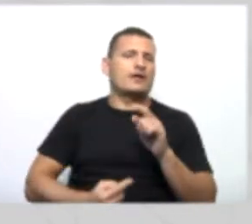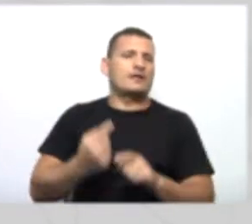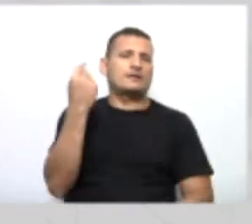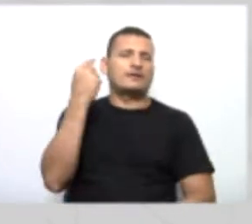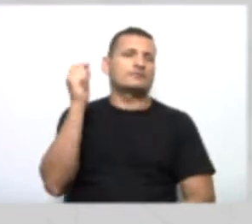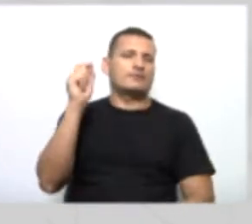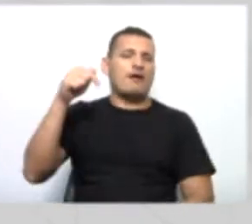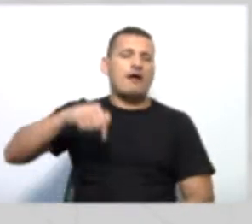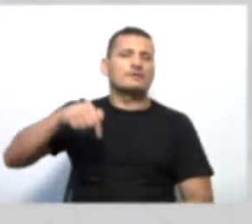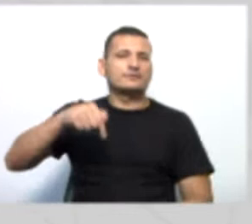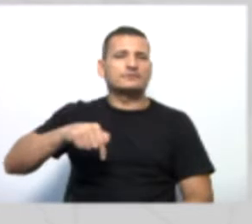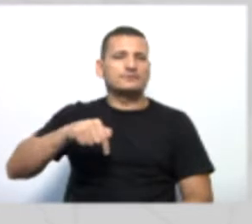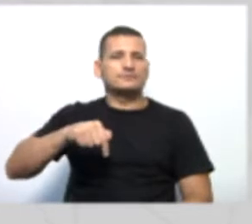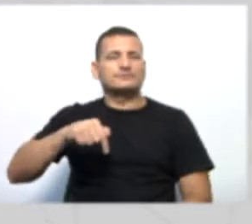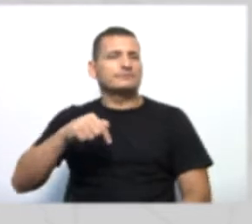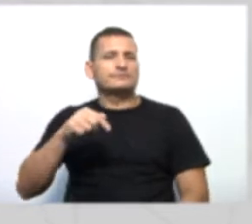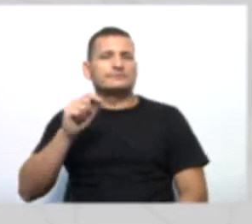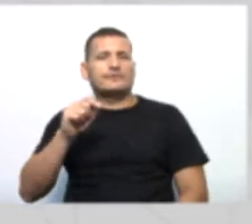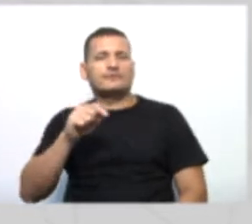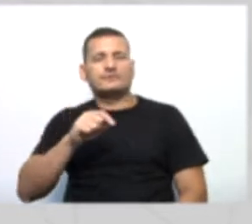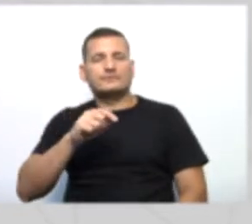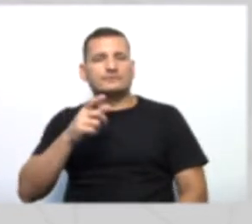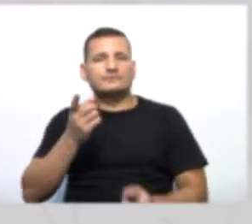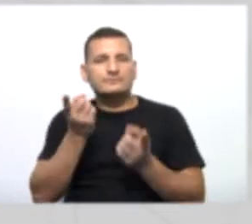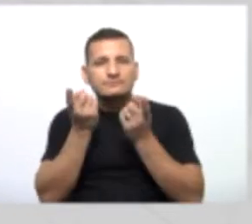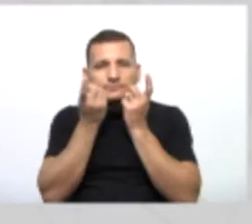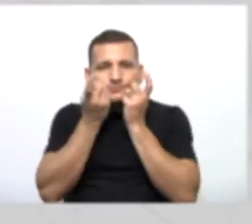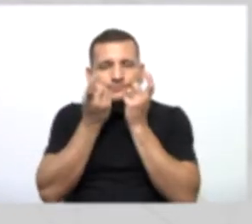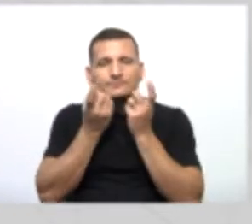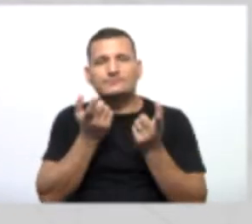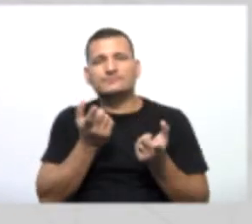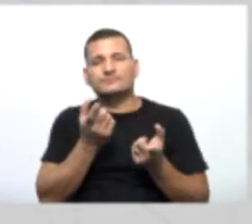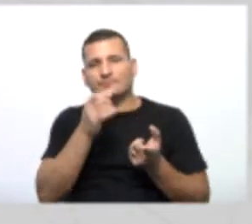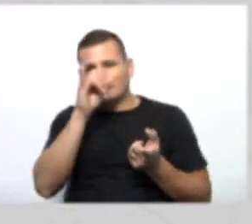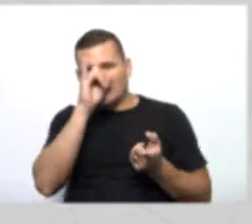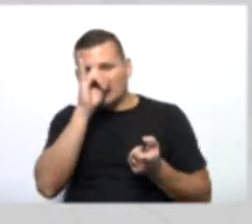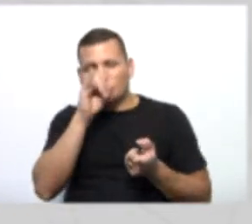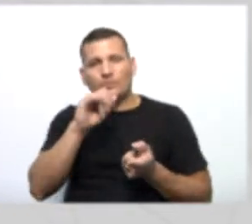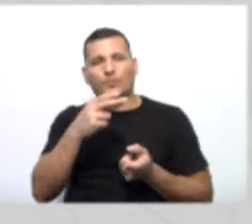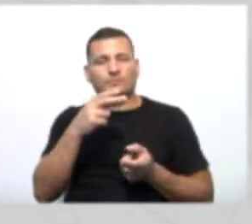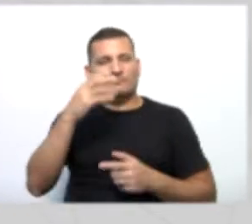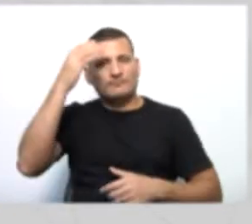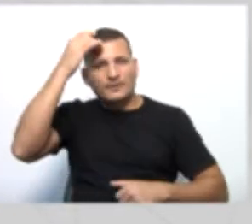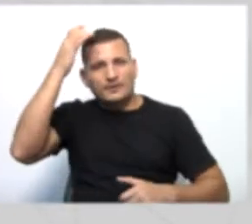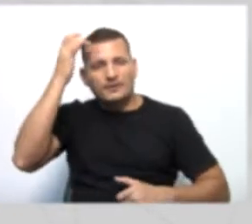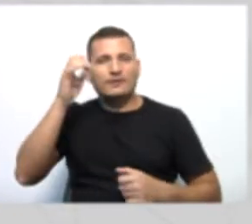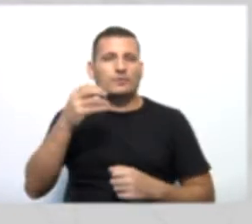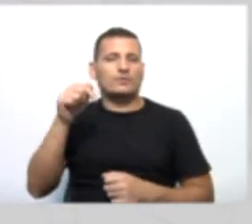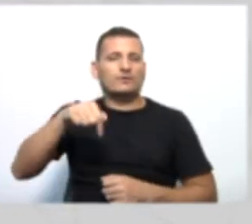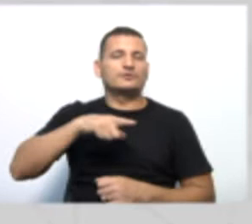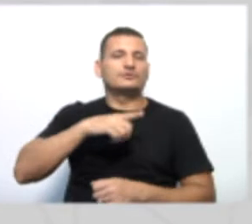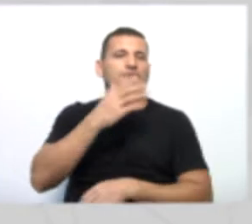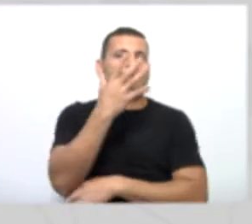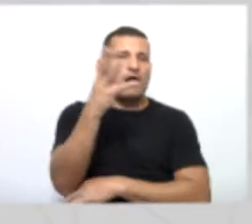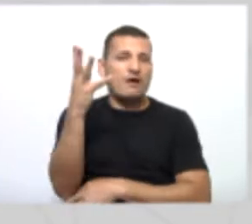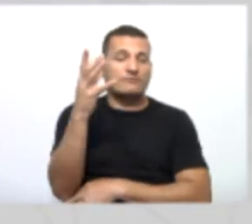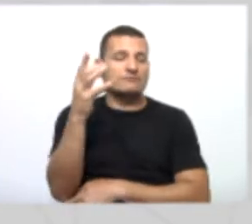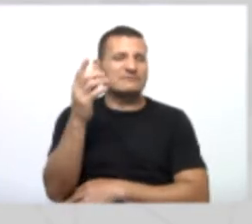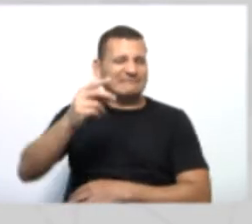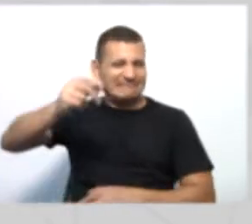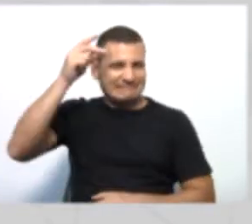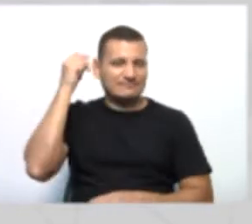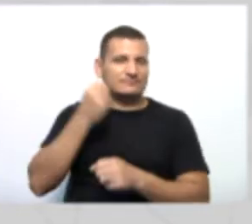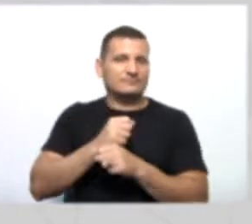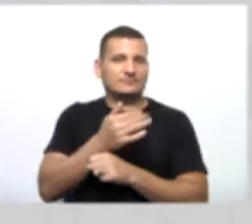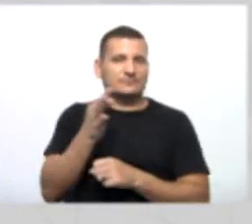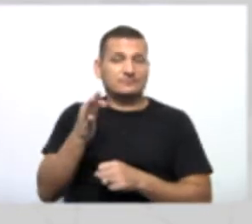aqui uma queixada, estava passando aqui, né, uns macaquinhos ali, tinha uma árvore plantada aqui no meio, isso há uns 100 anos atrás. Hoje é o quê? É